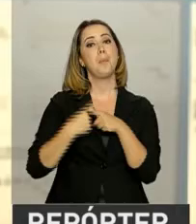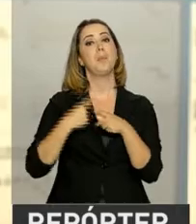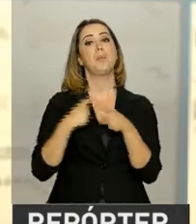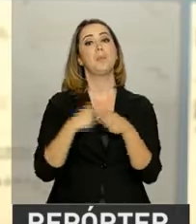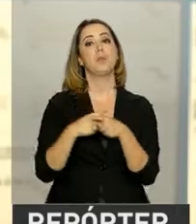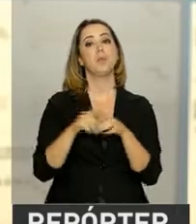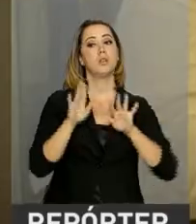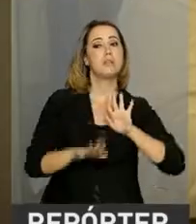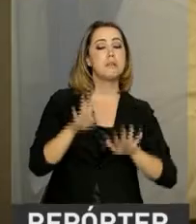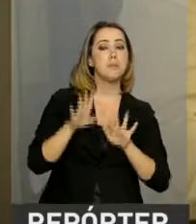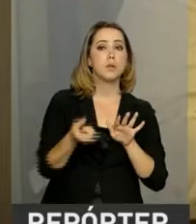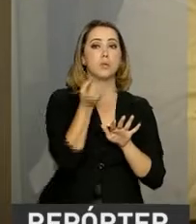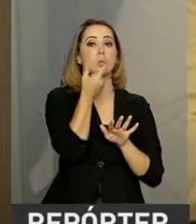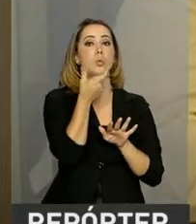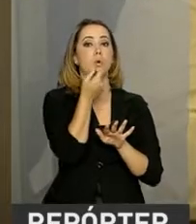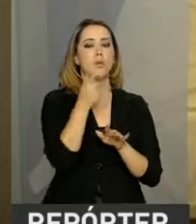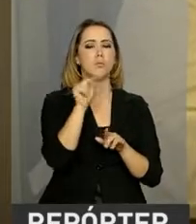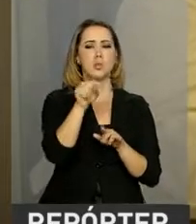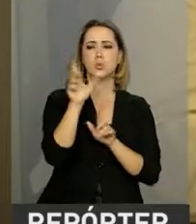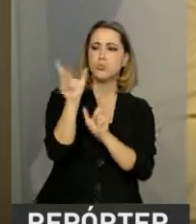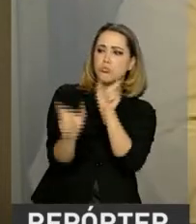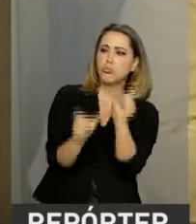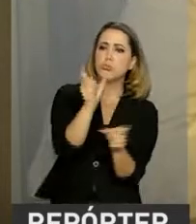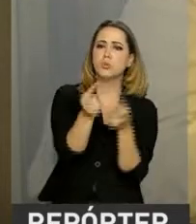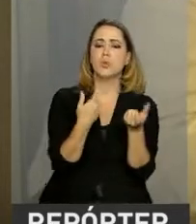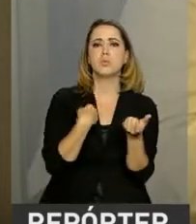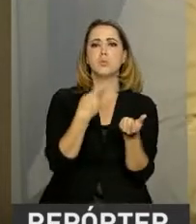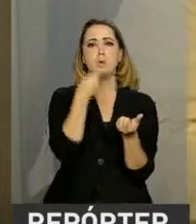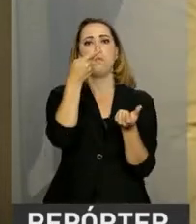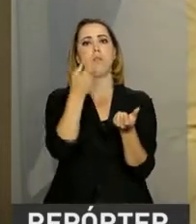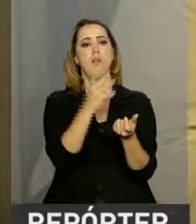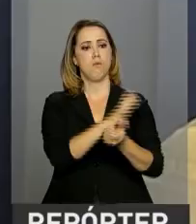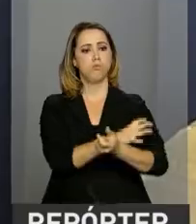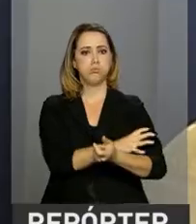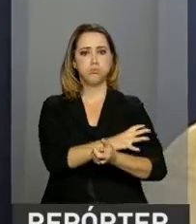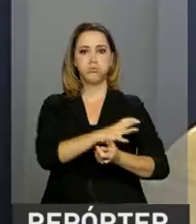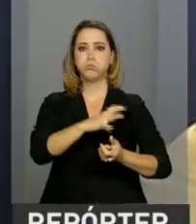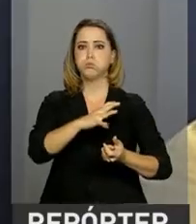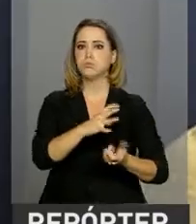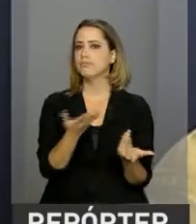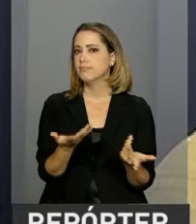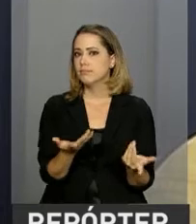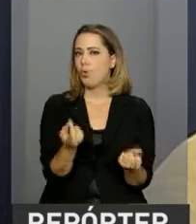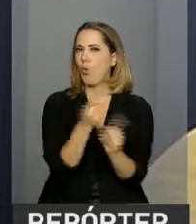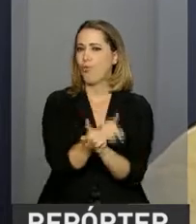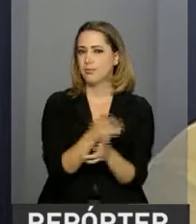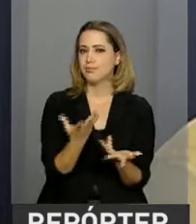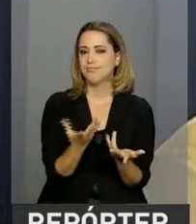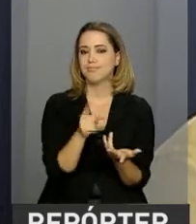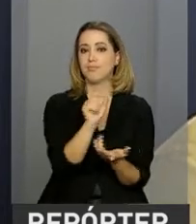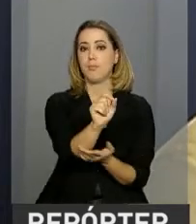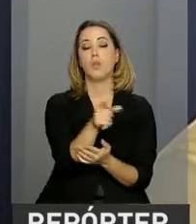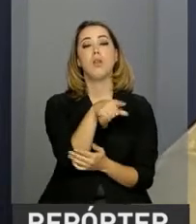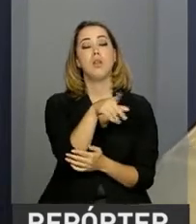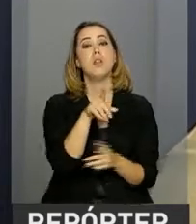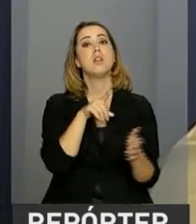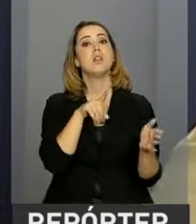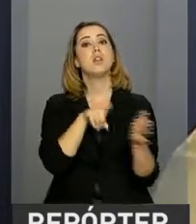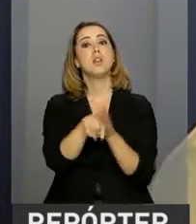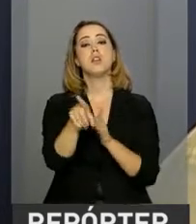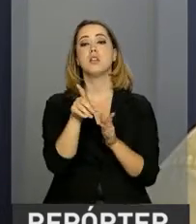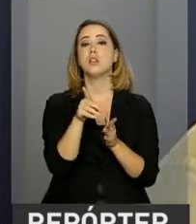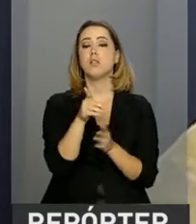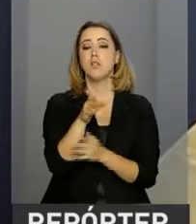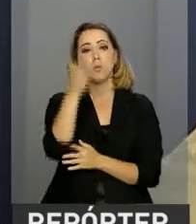dose do remédio algumas pessoas relatavam aumento na pressão o leandro descobriu que os anti hipertensivos